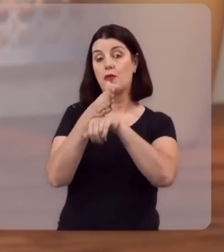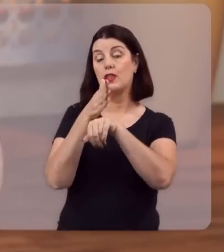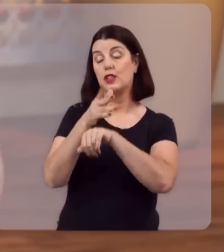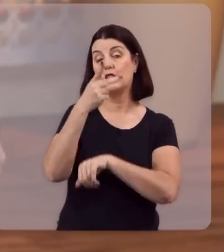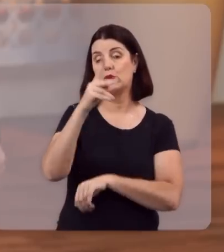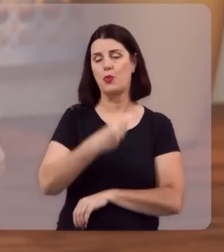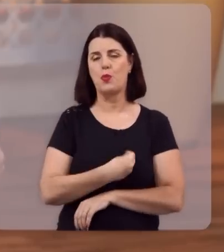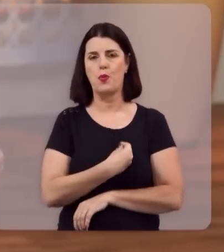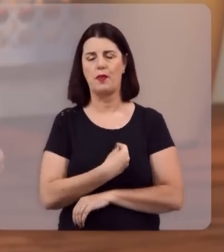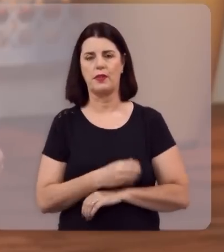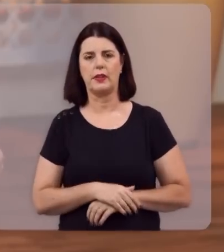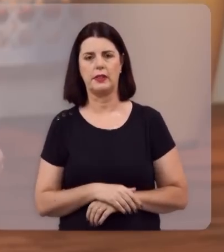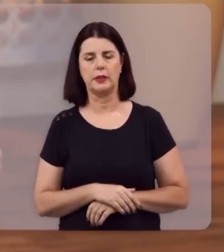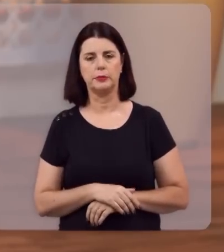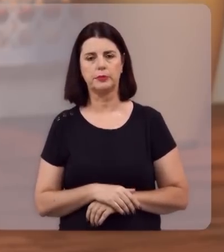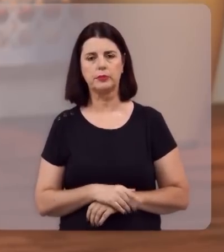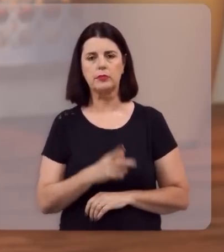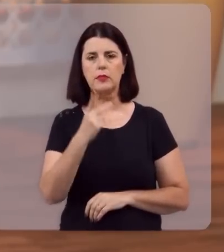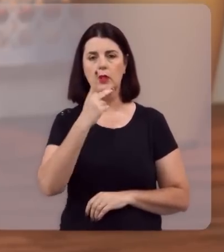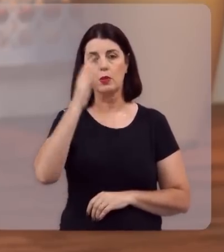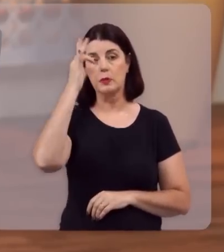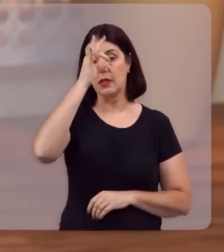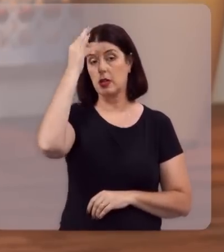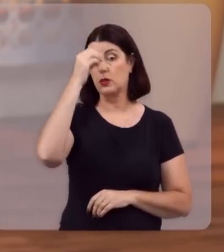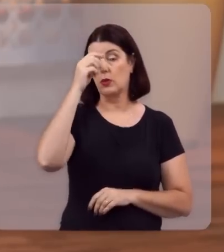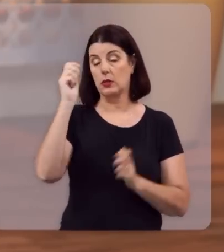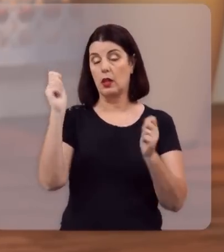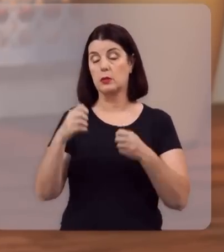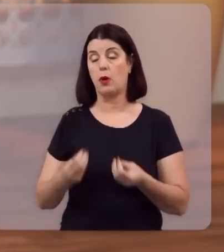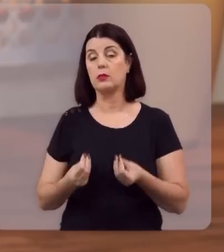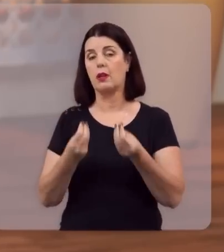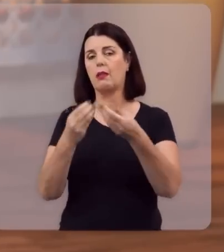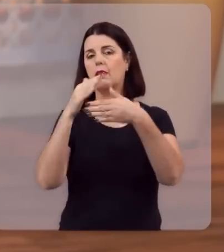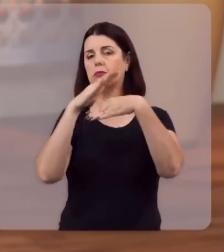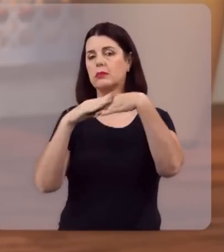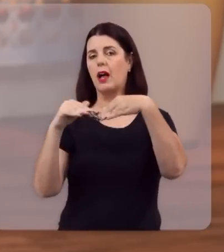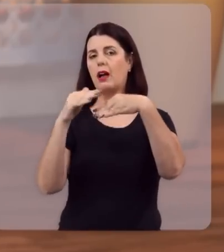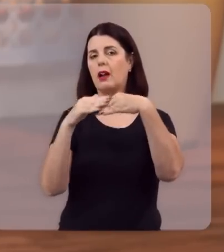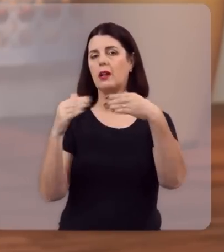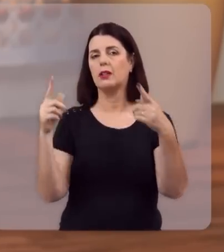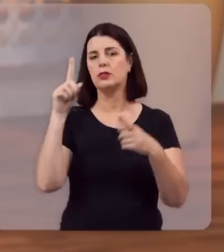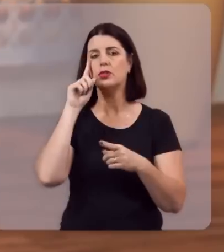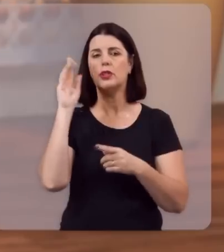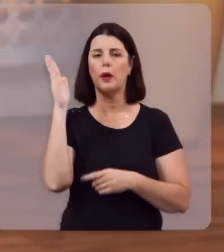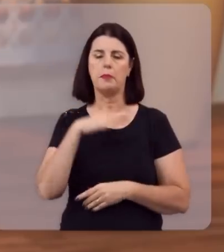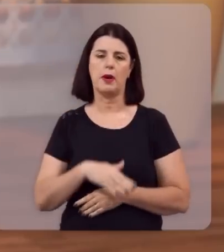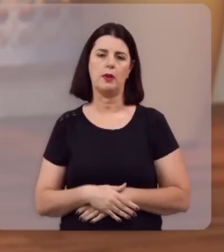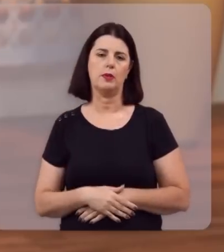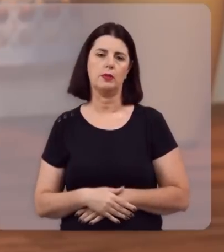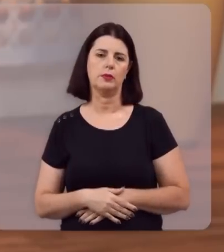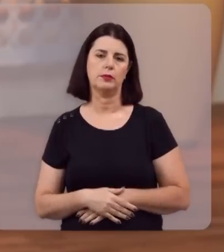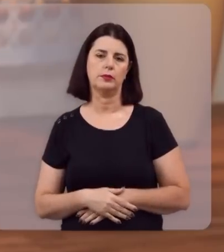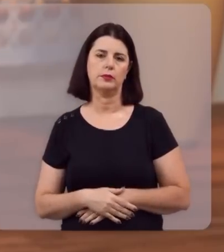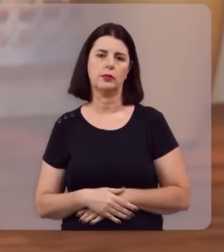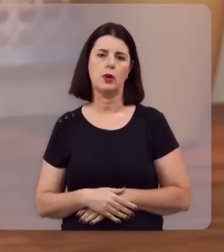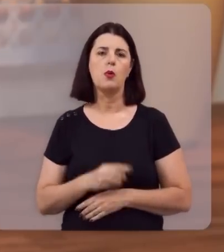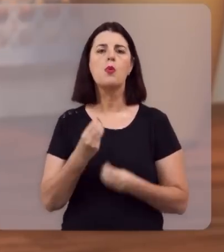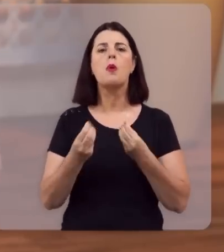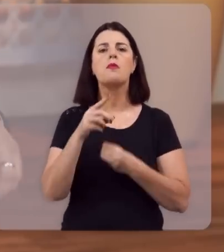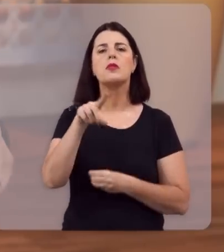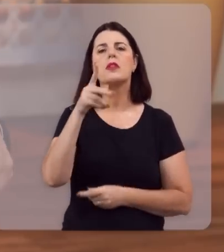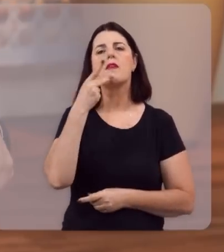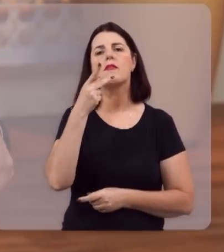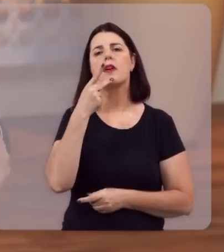te Visite meu querido minha querida que essa paz que o Espírito Santo produz possa dar esse alento nos dias maus E como você disse